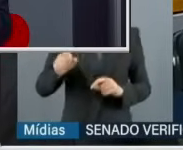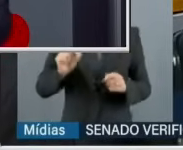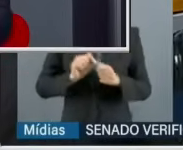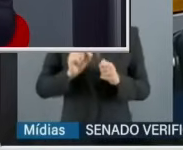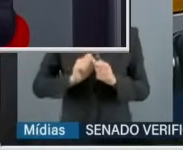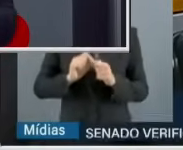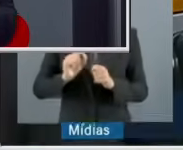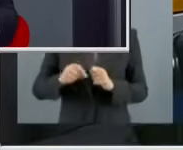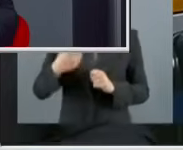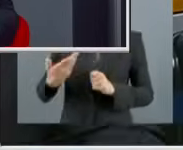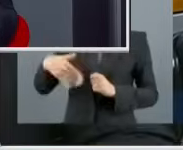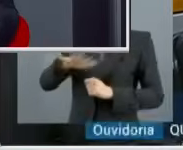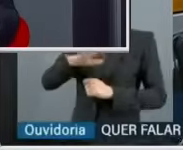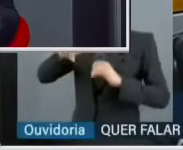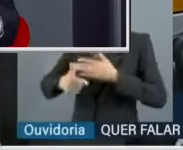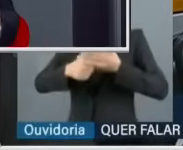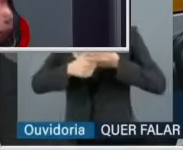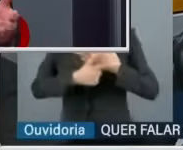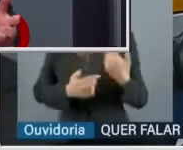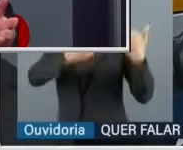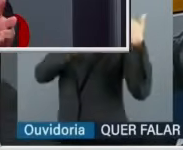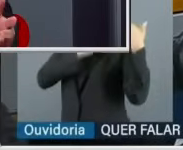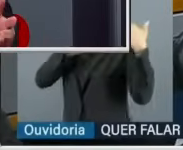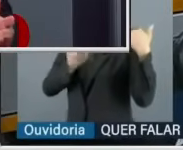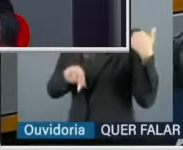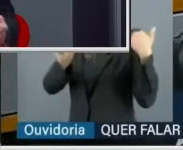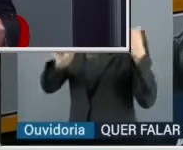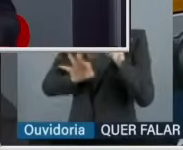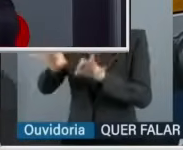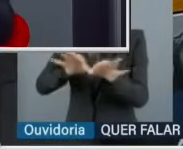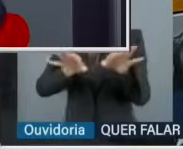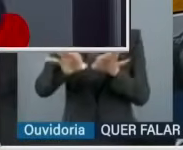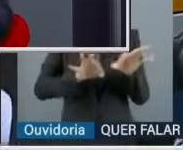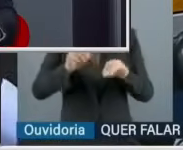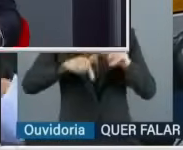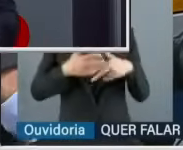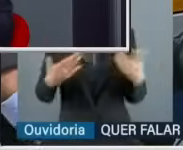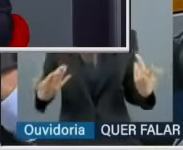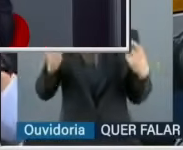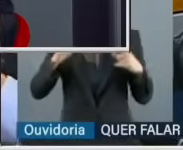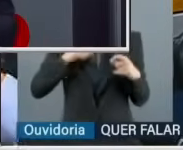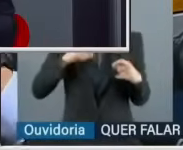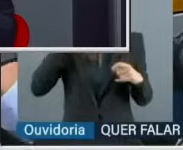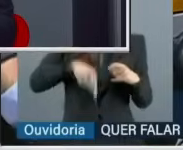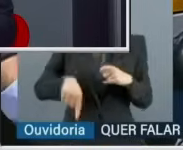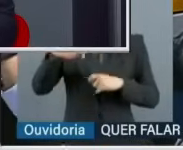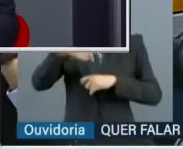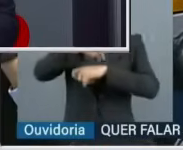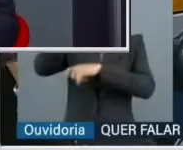ninguém teve exatamente o acesso a essa delação. O que se tem são vazamentos seletivos de trechos da